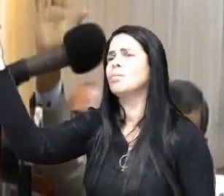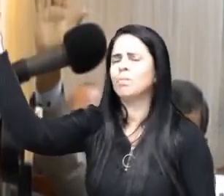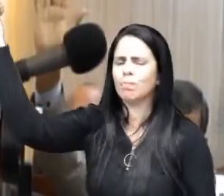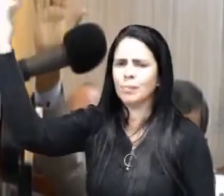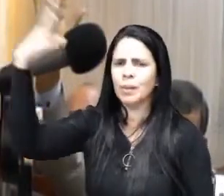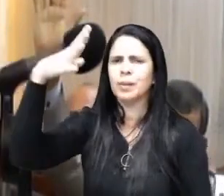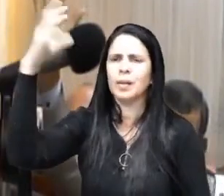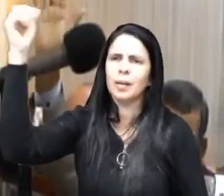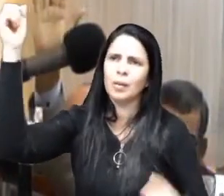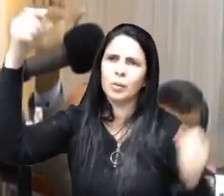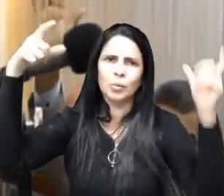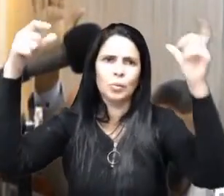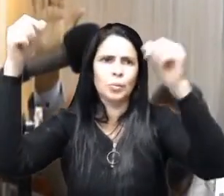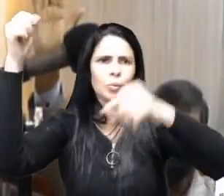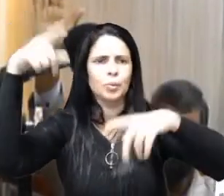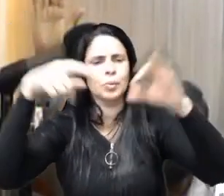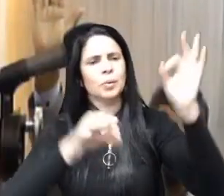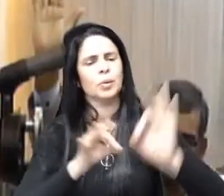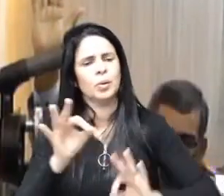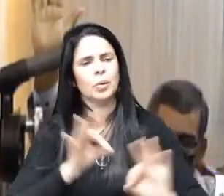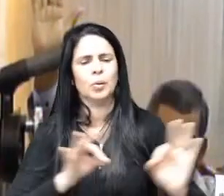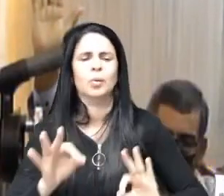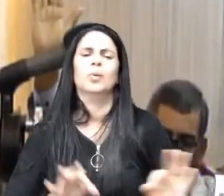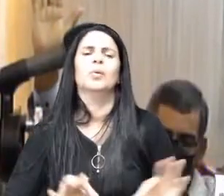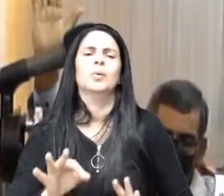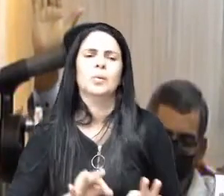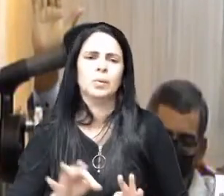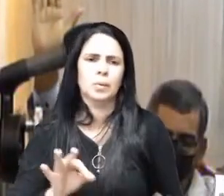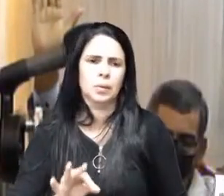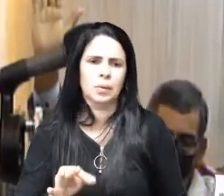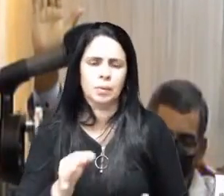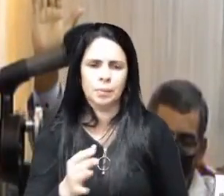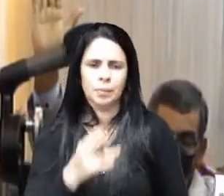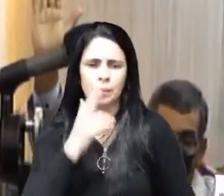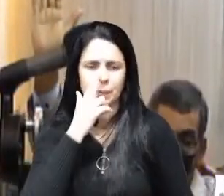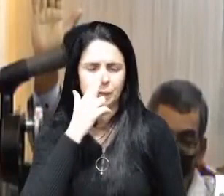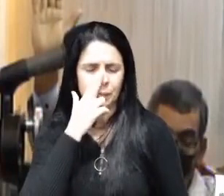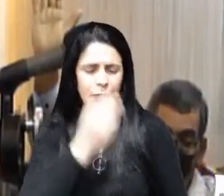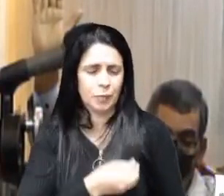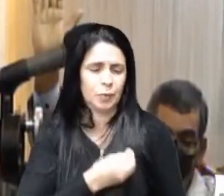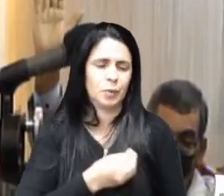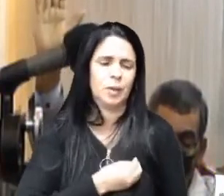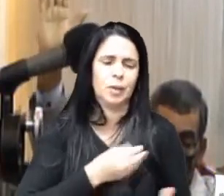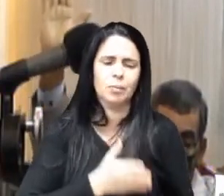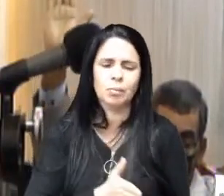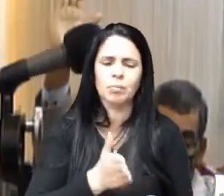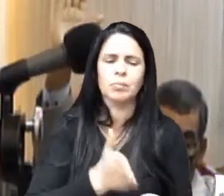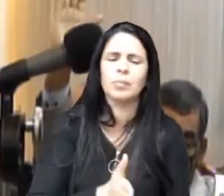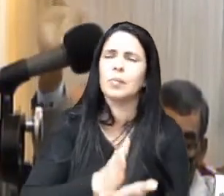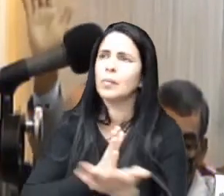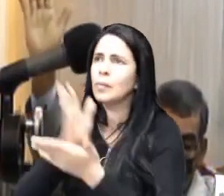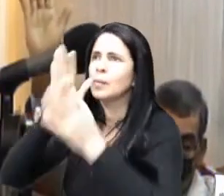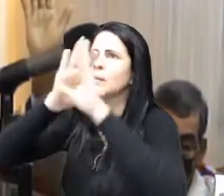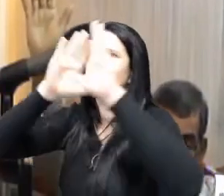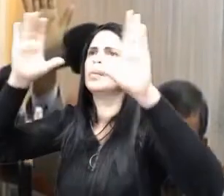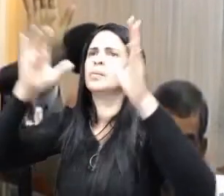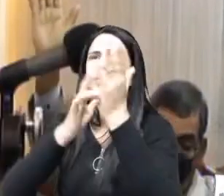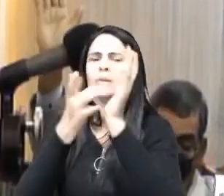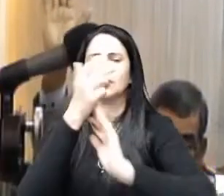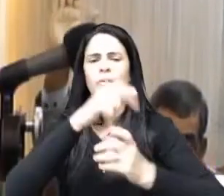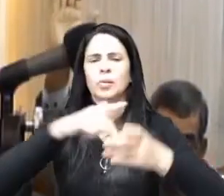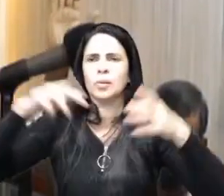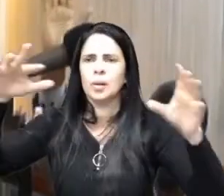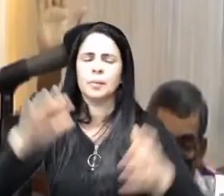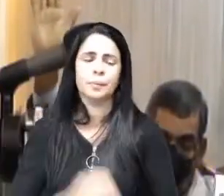que prepara o fruto para a última colheita. Diga outra vez: Senhor, manda a chuva